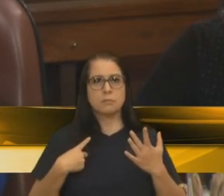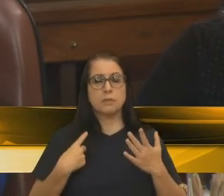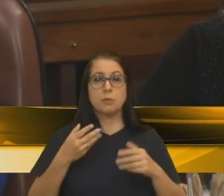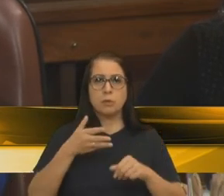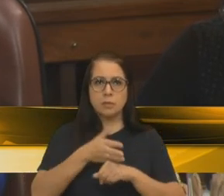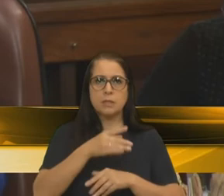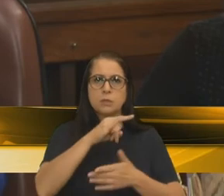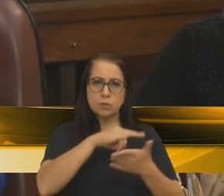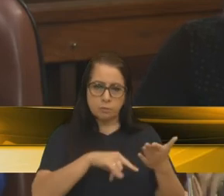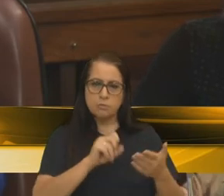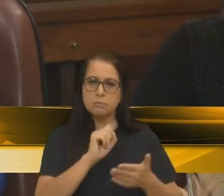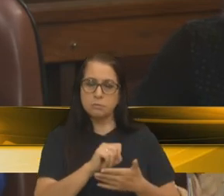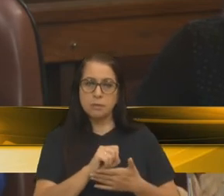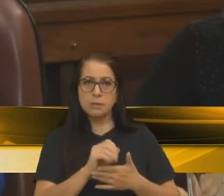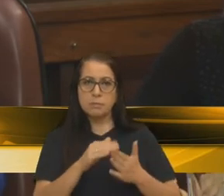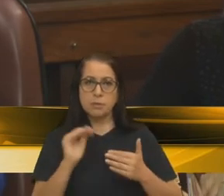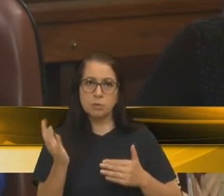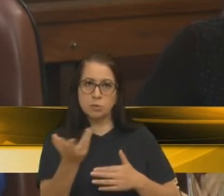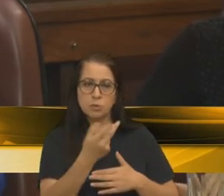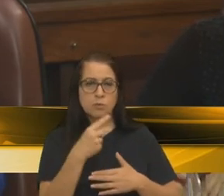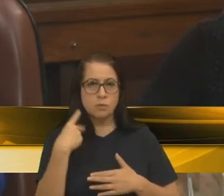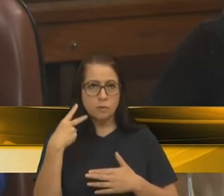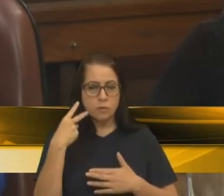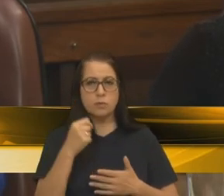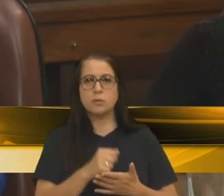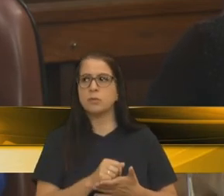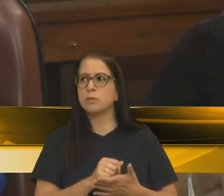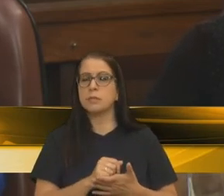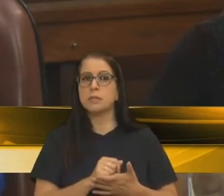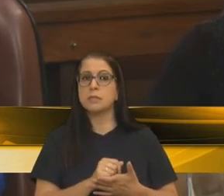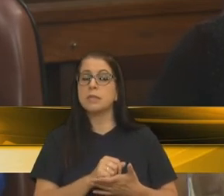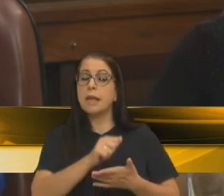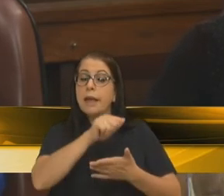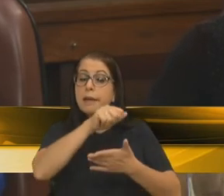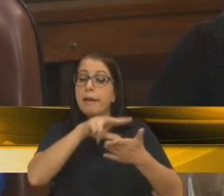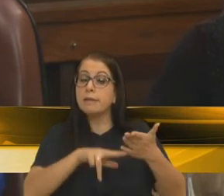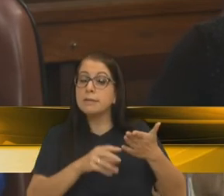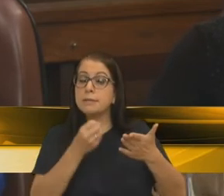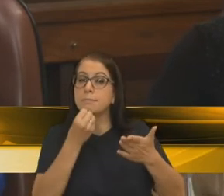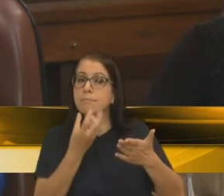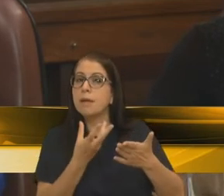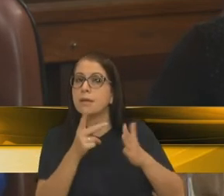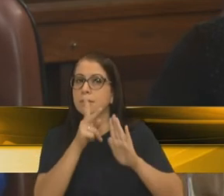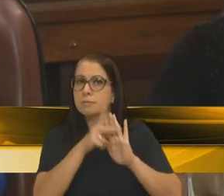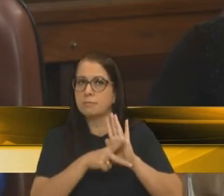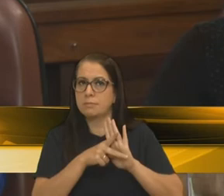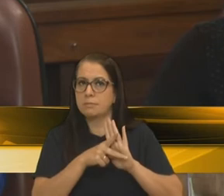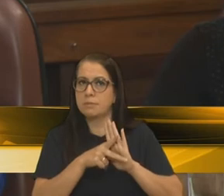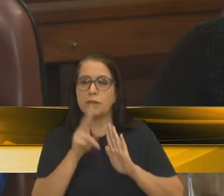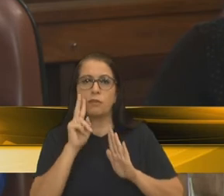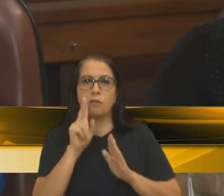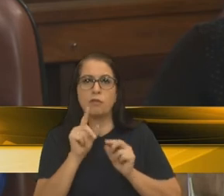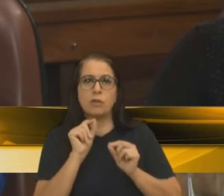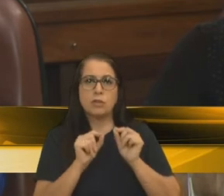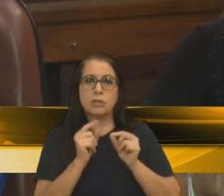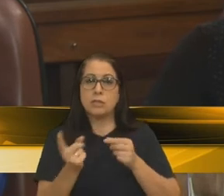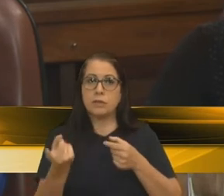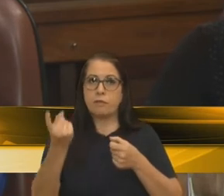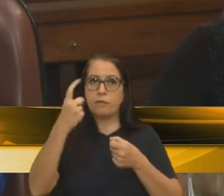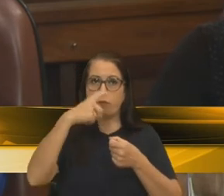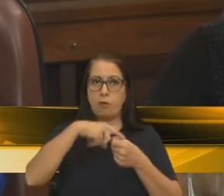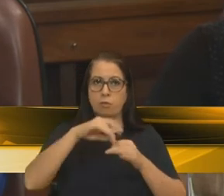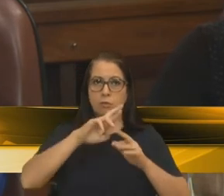esse documento e peço a todos os vereadores que analisem bem o projeto, vejam esse retorno